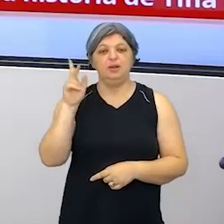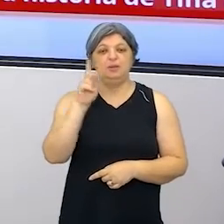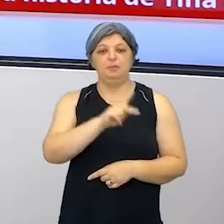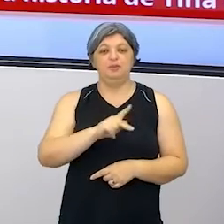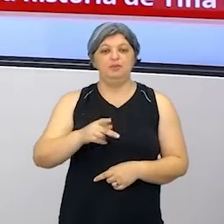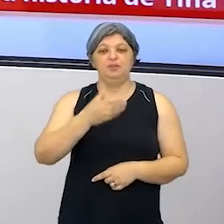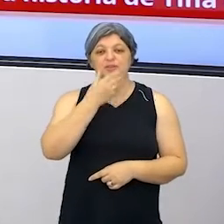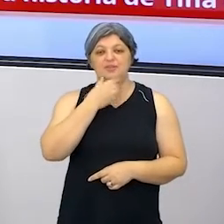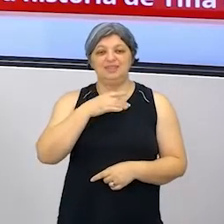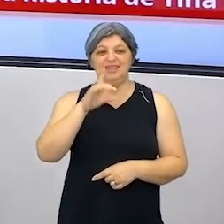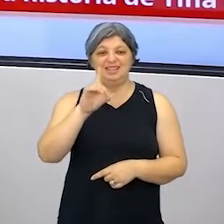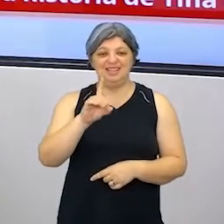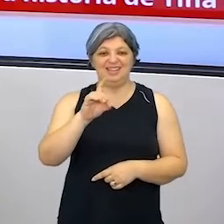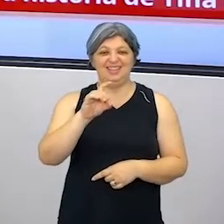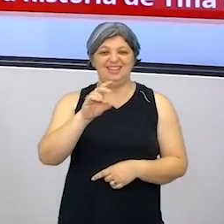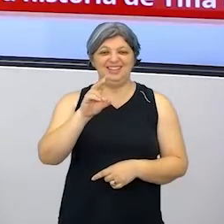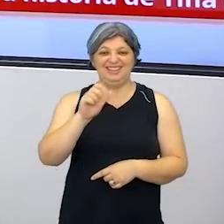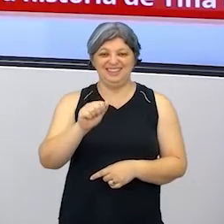Davidson, não era Davi, não.